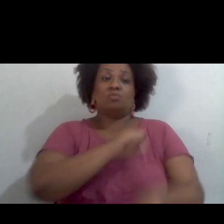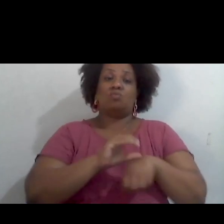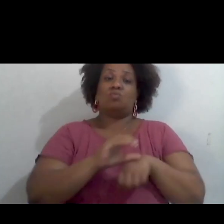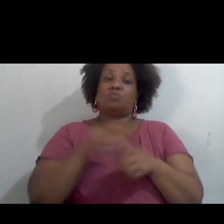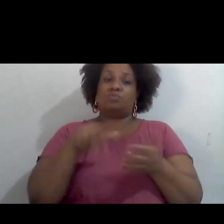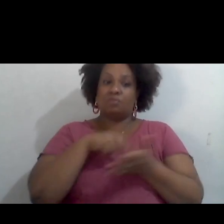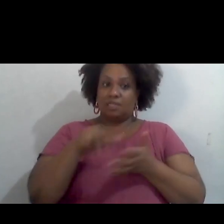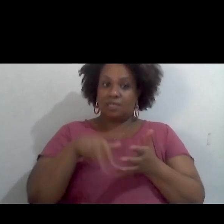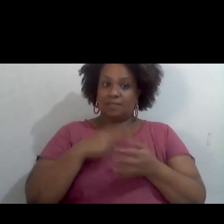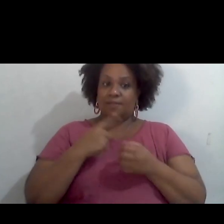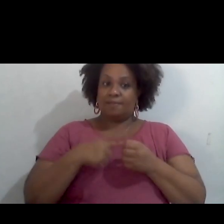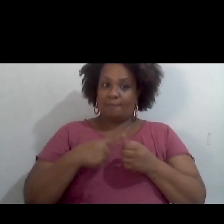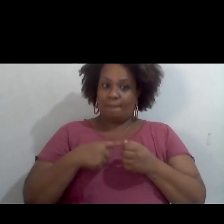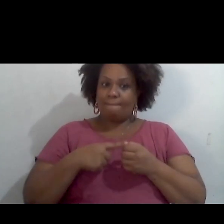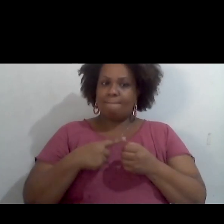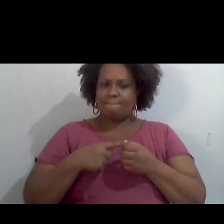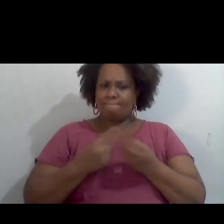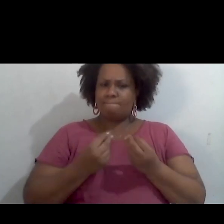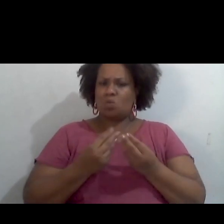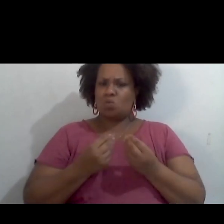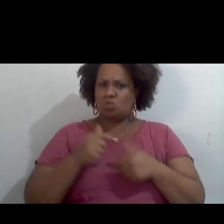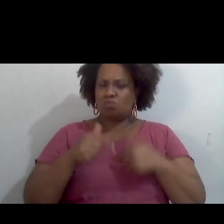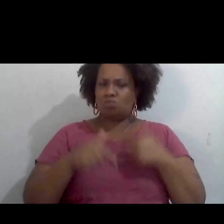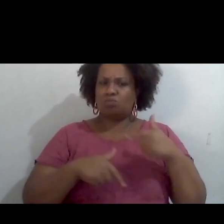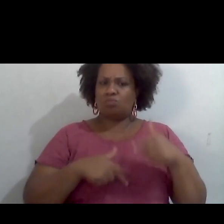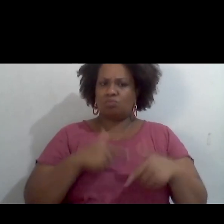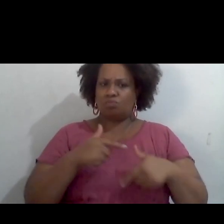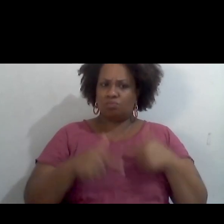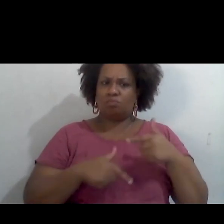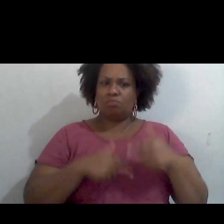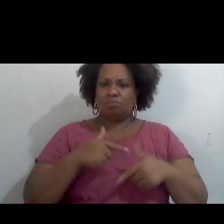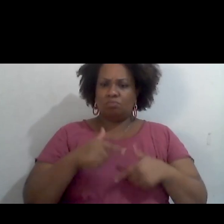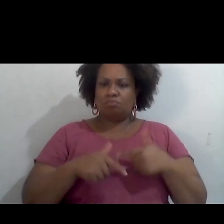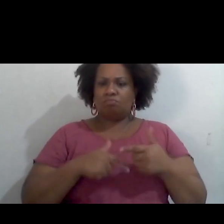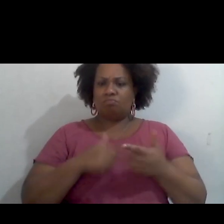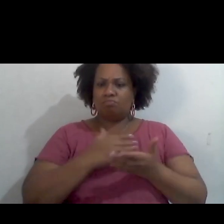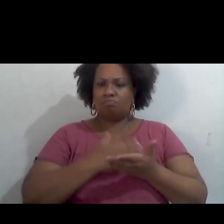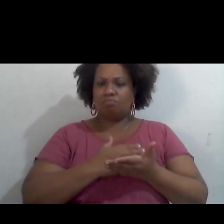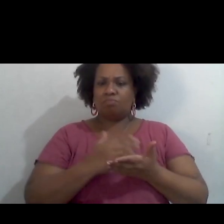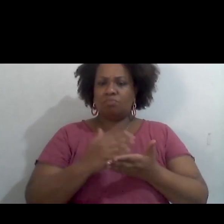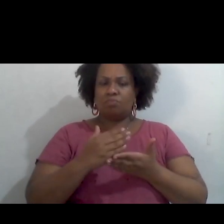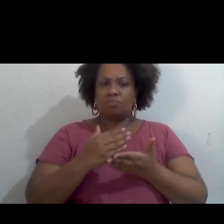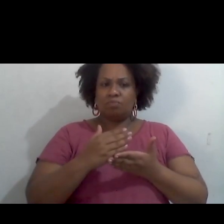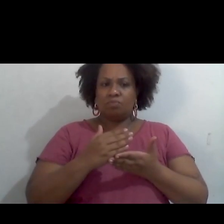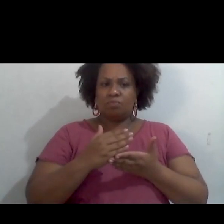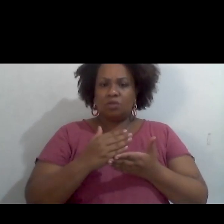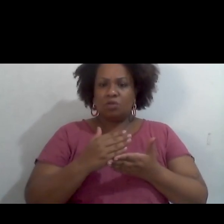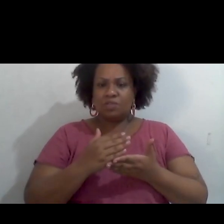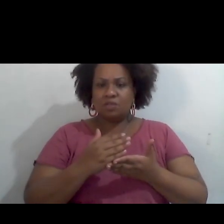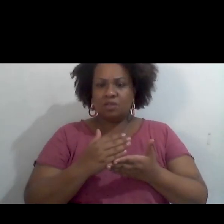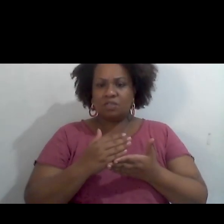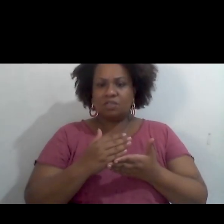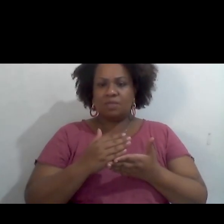né? Então, assim, era uma demanda muito grande para a gente, porque éramos os desbravadores daquele curso e a gente precisava fazer aquilo acontecer, isso